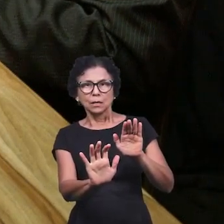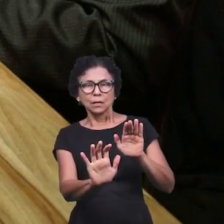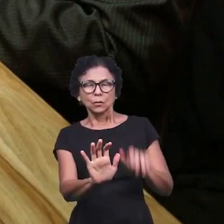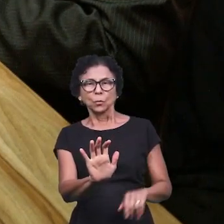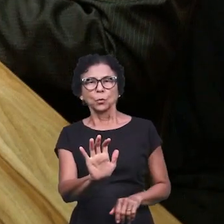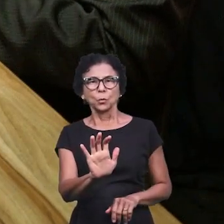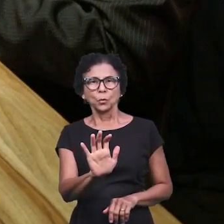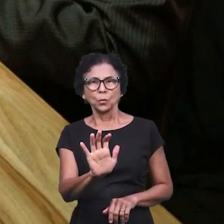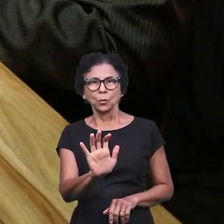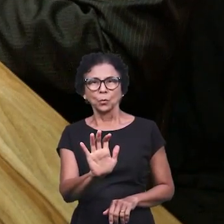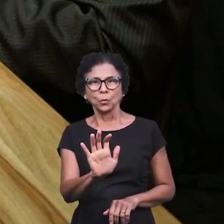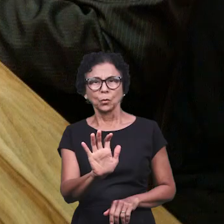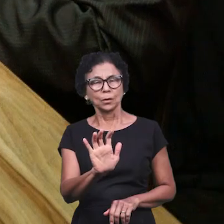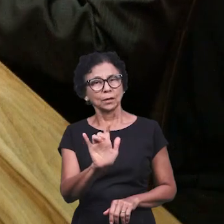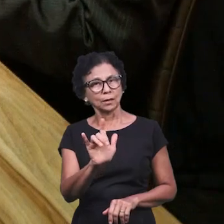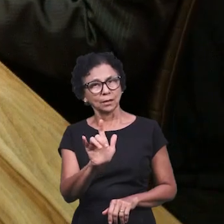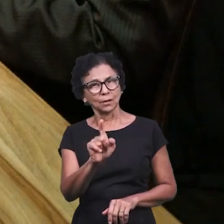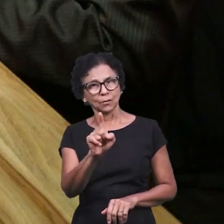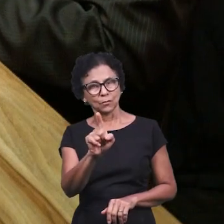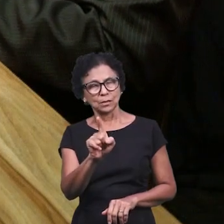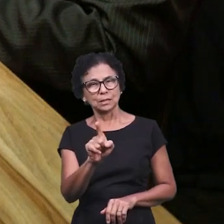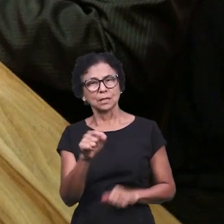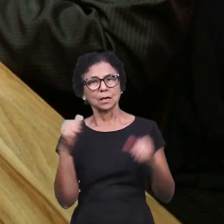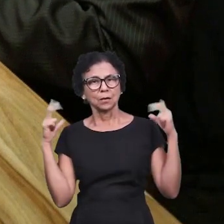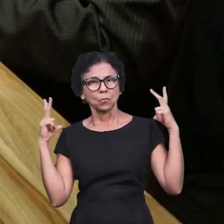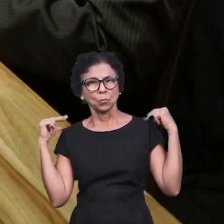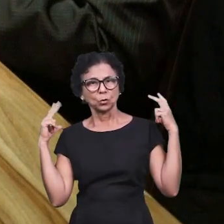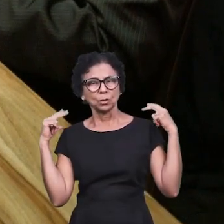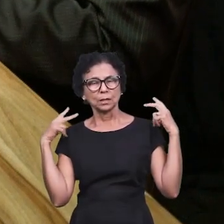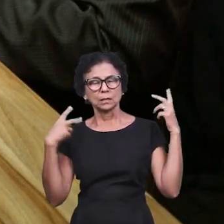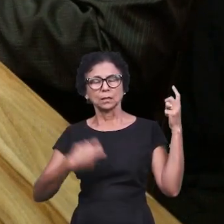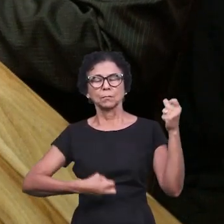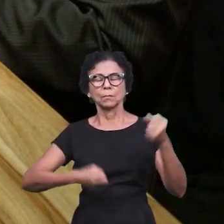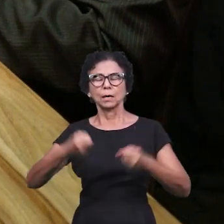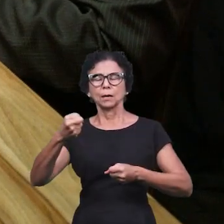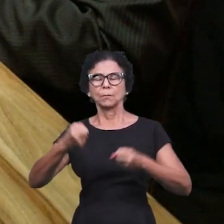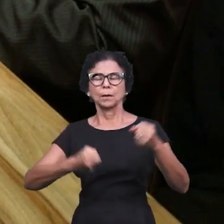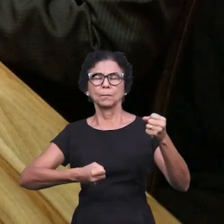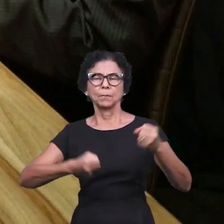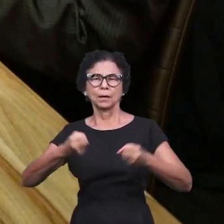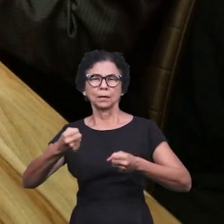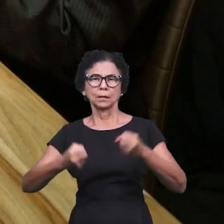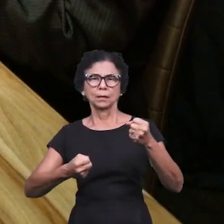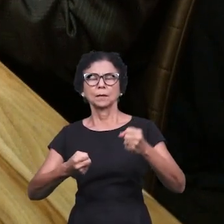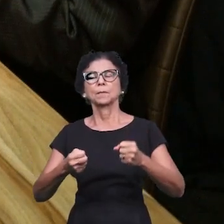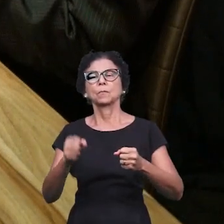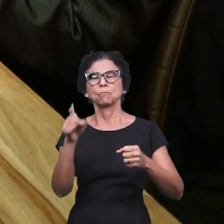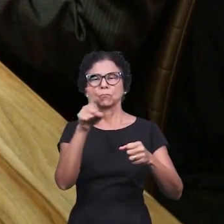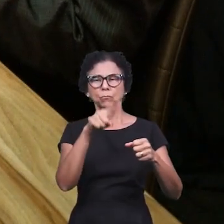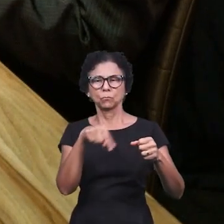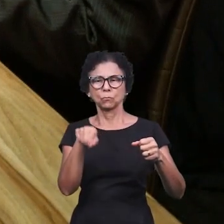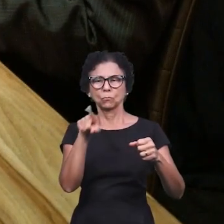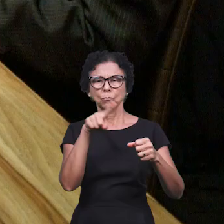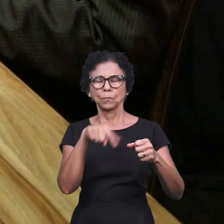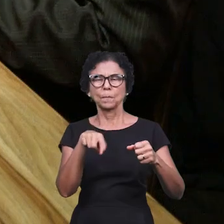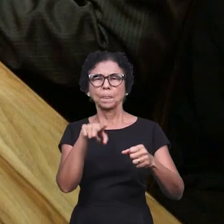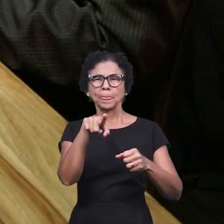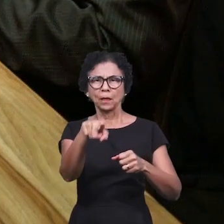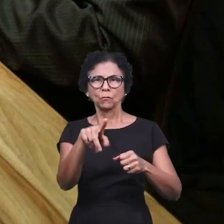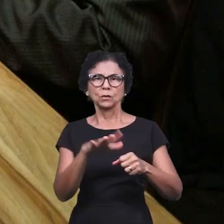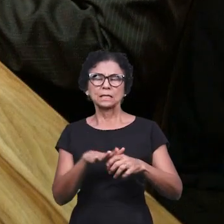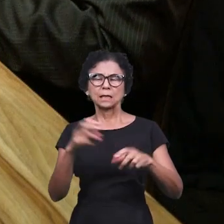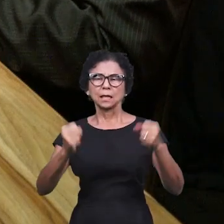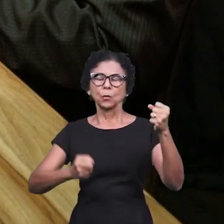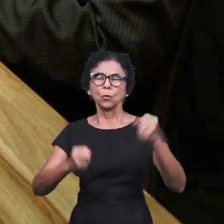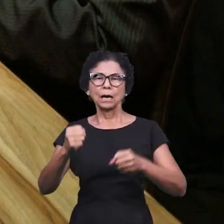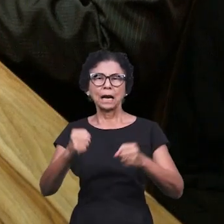dar liberdade para o condutor de poder correr com o carro, de poder andar com o carro. Sim. Mesmo que estamos falando aqui das velocidades regulamentares,